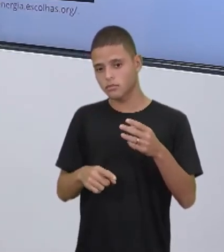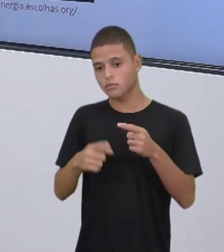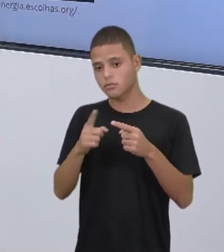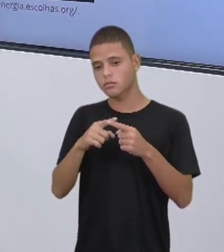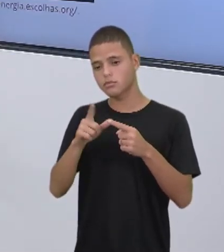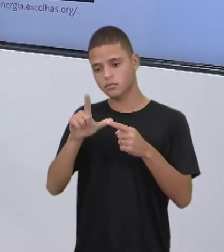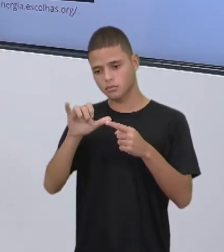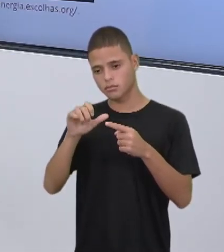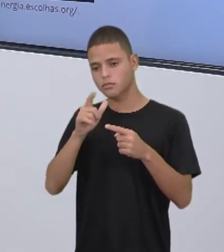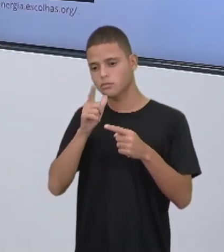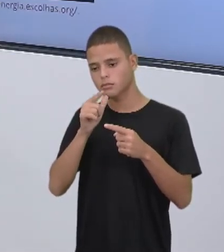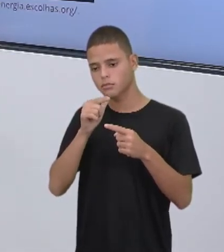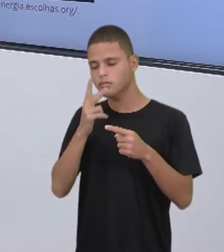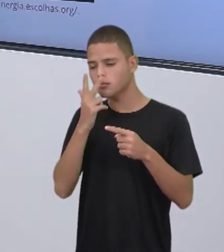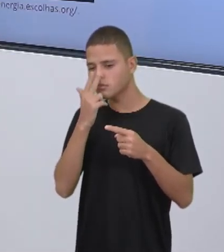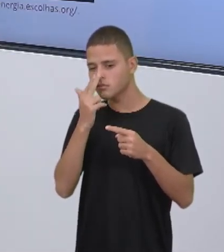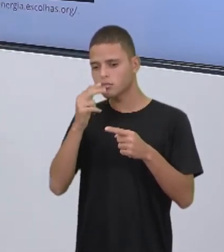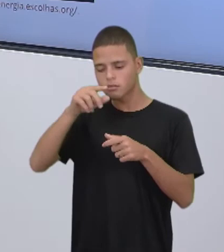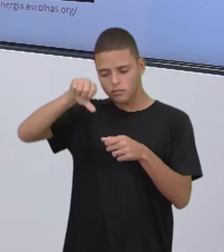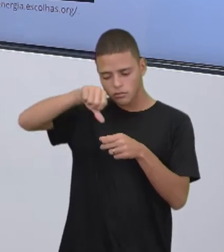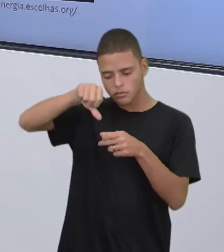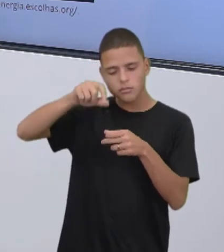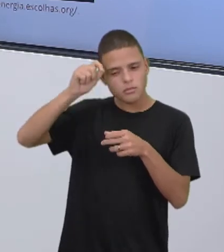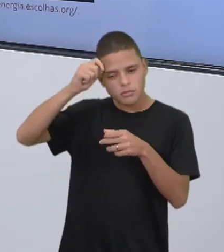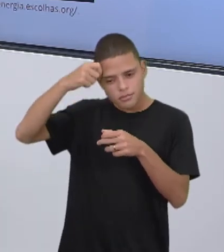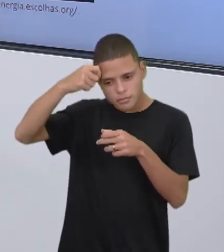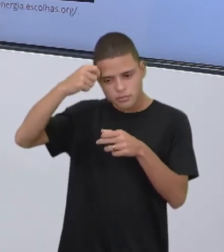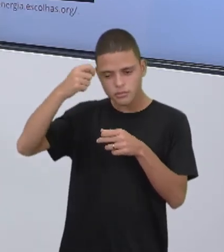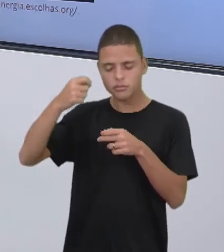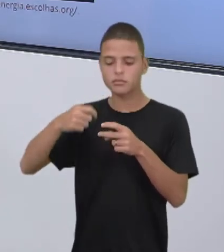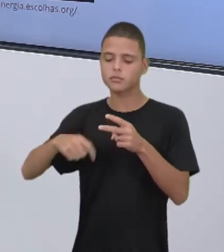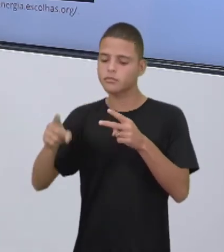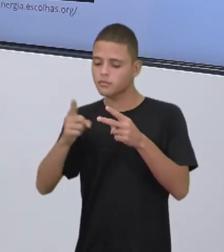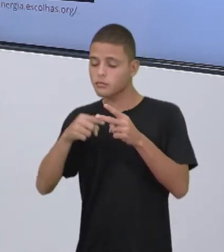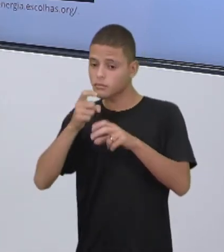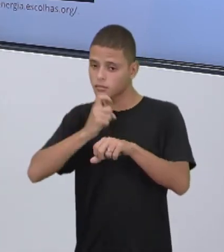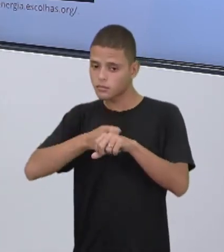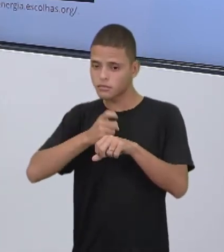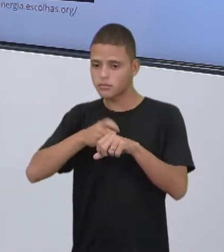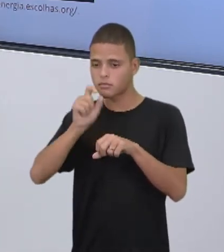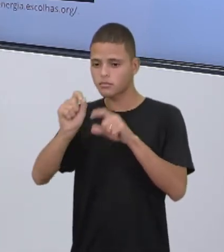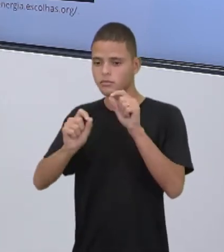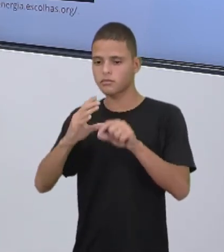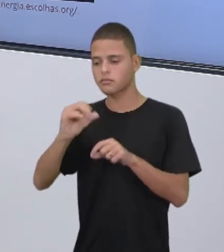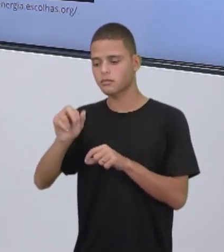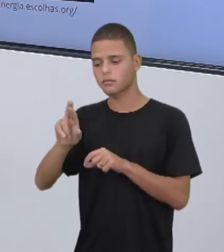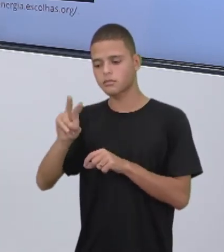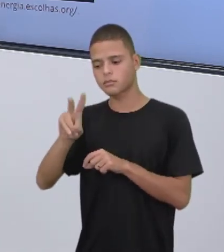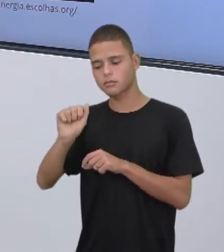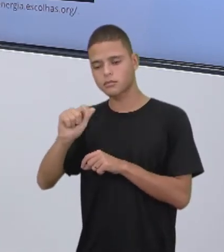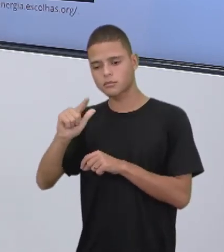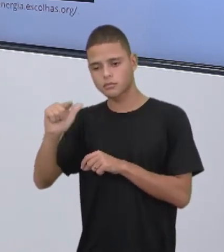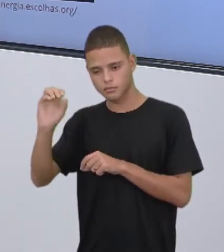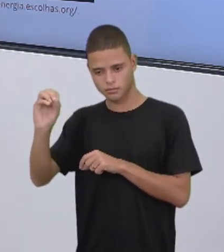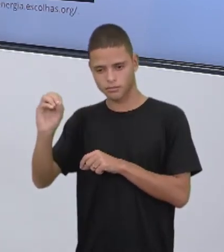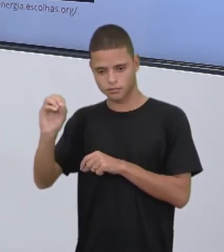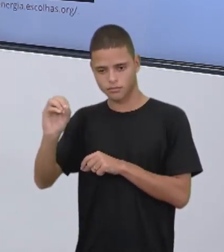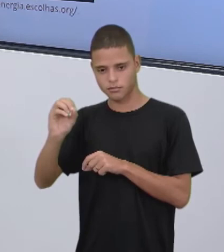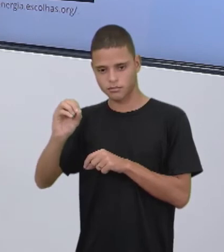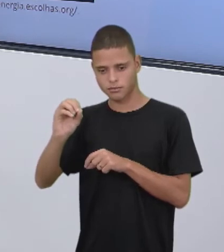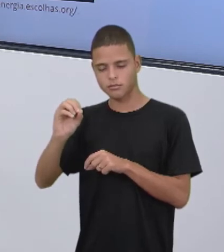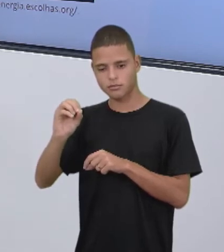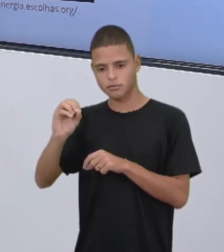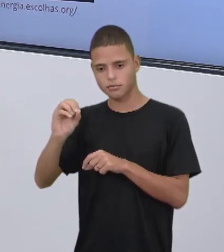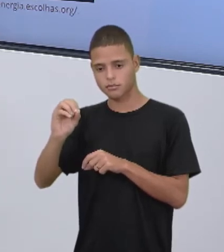que é aquele líquido viscoso, né, escuro. A parte sólida é o carvão vegetal, né?